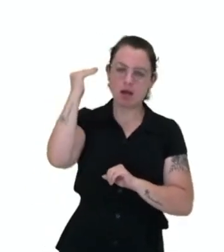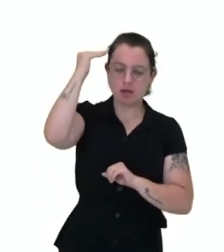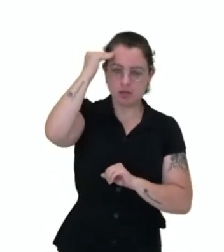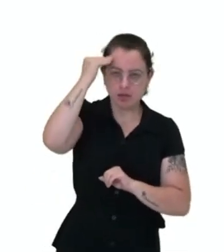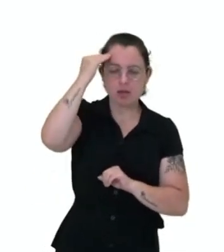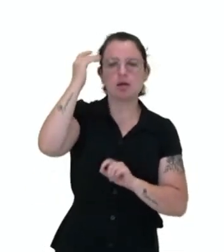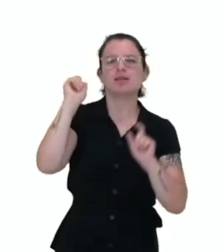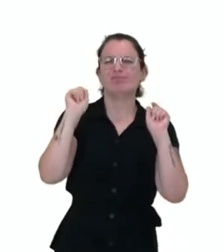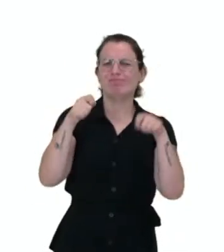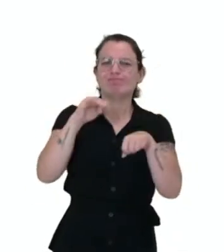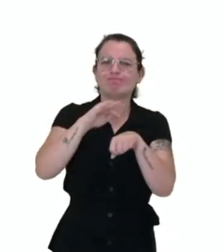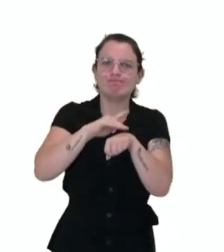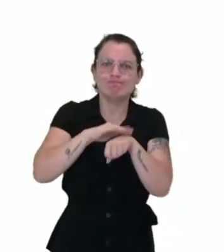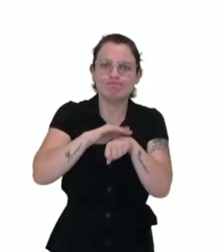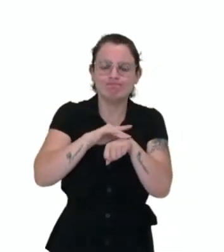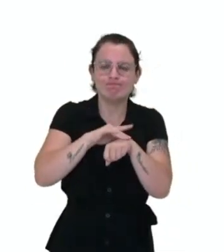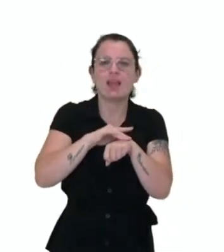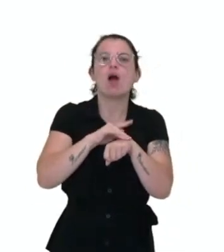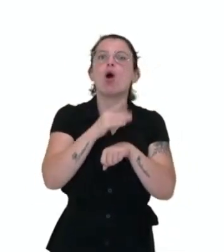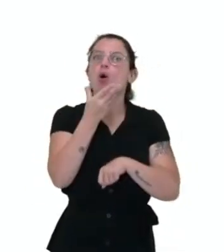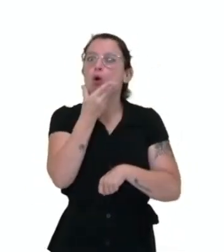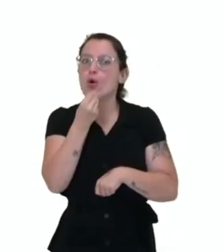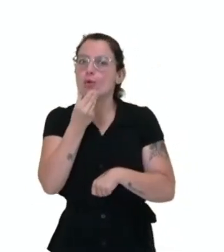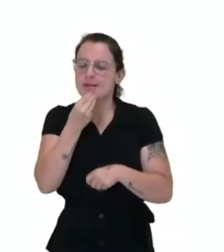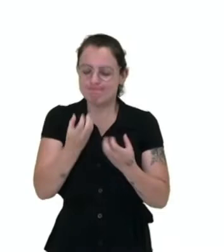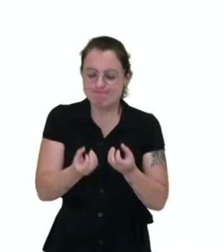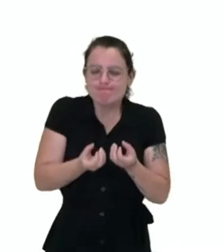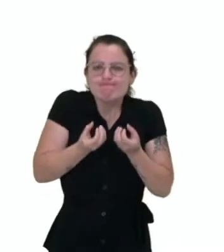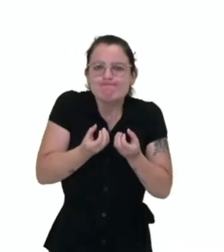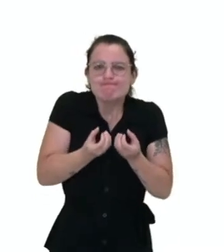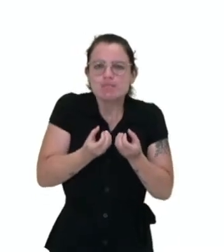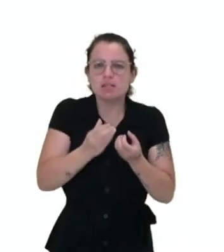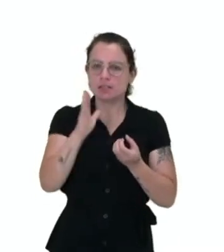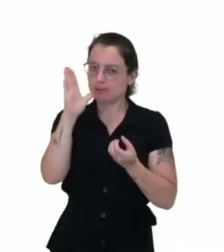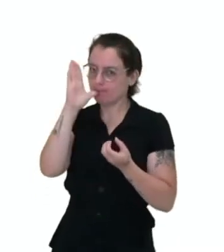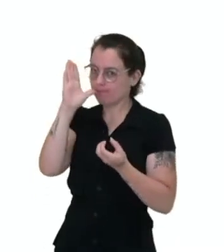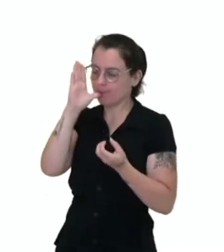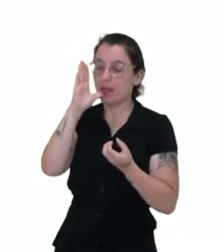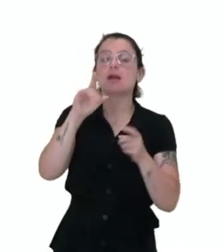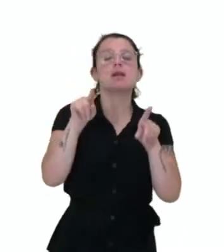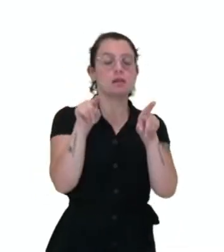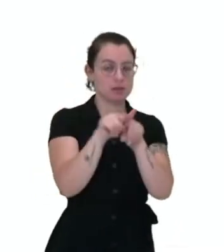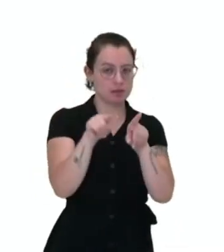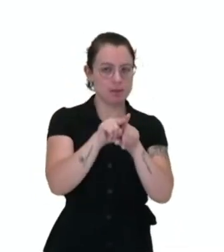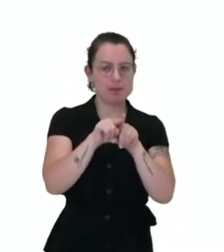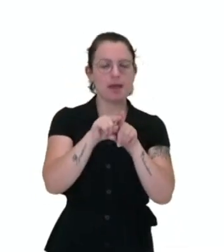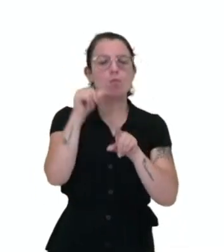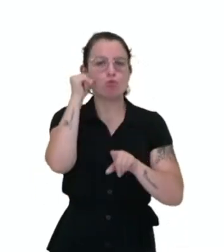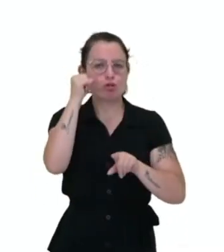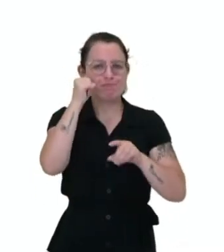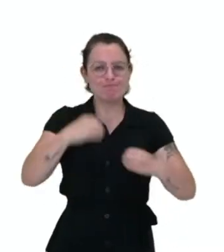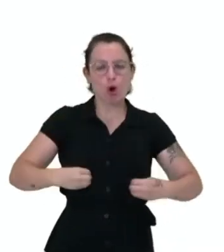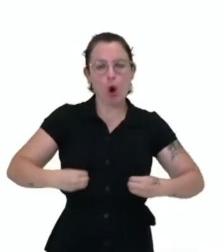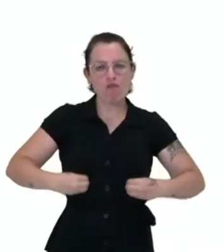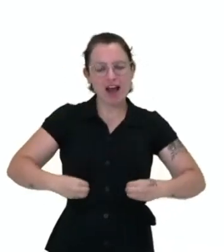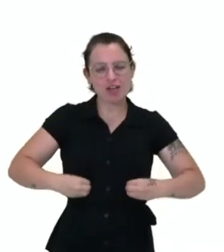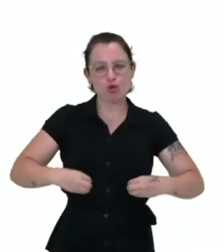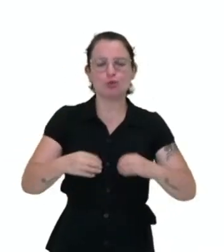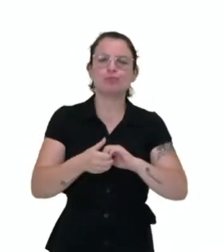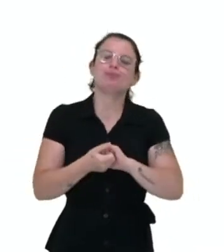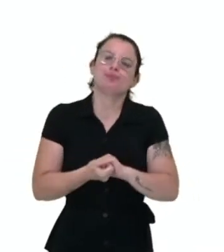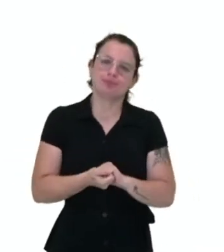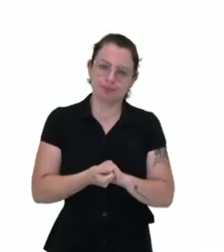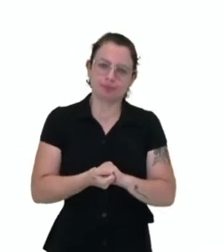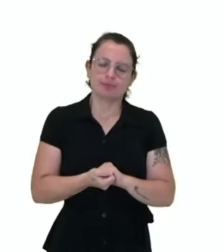dolorosos nos testículos, os homens ou nos ovários das mulheres,